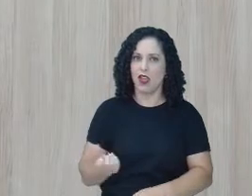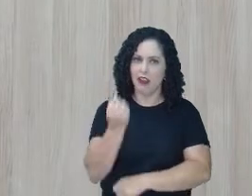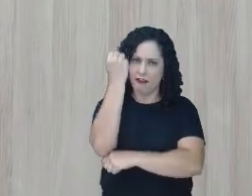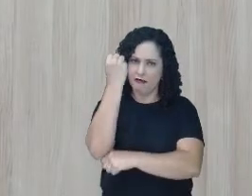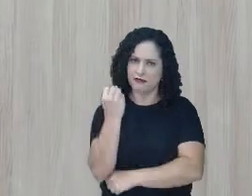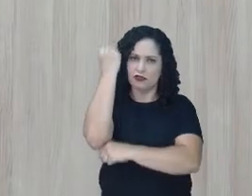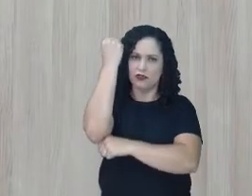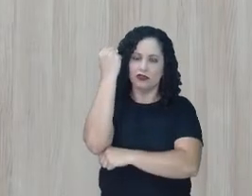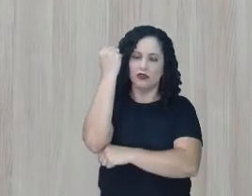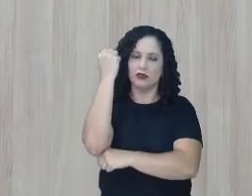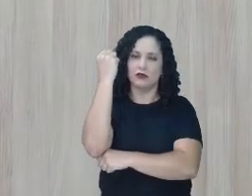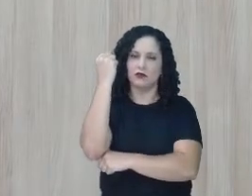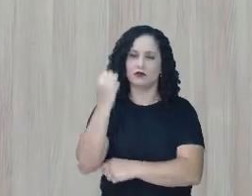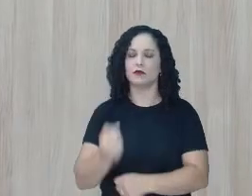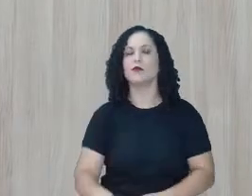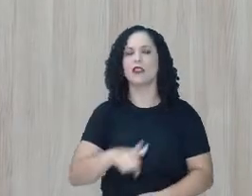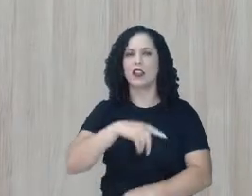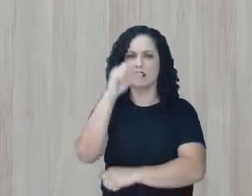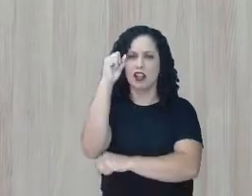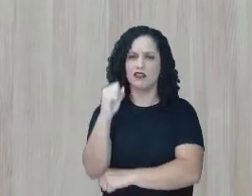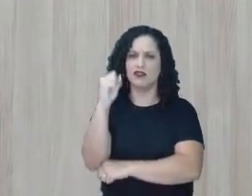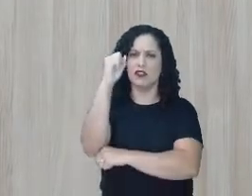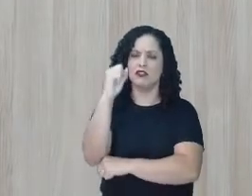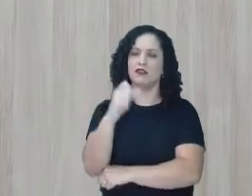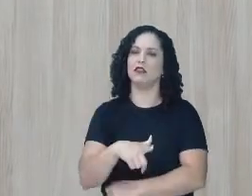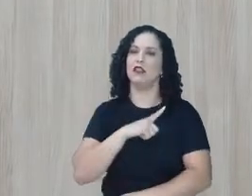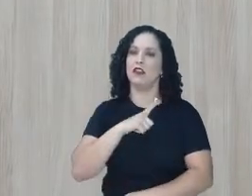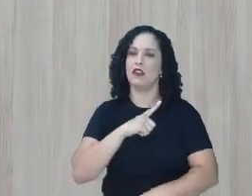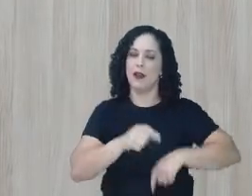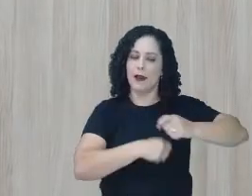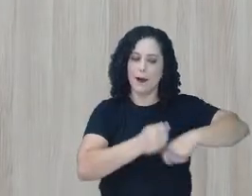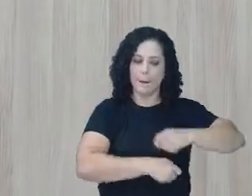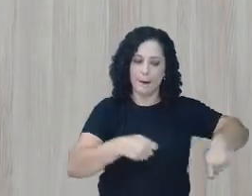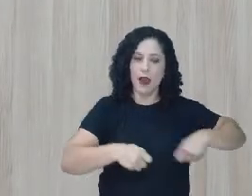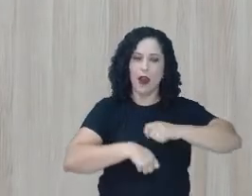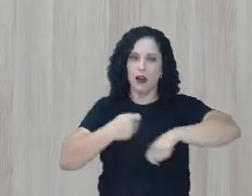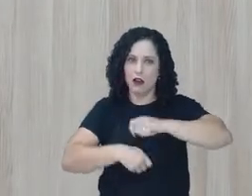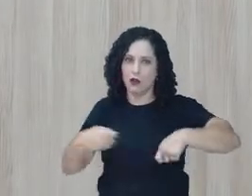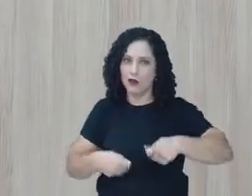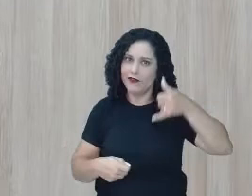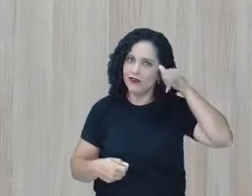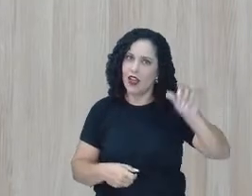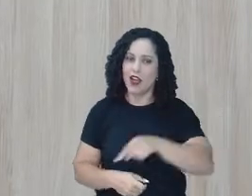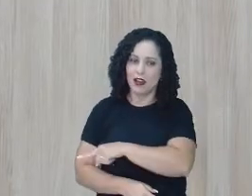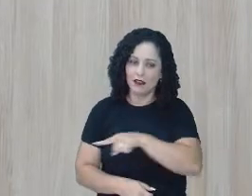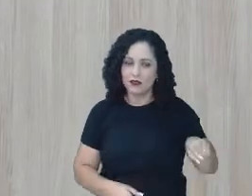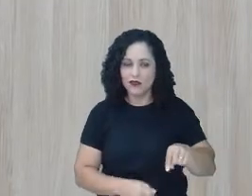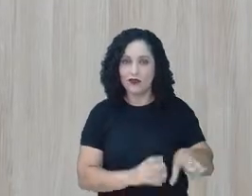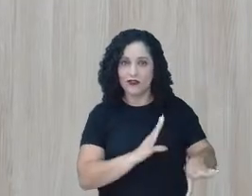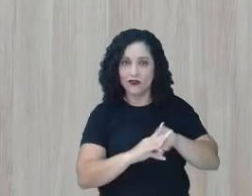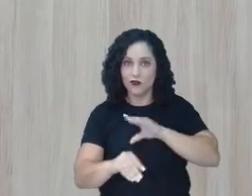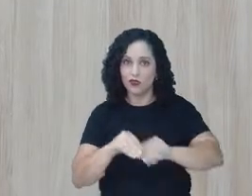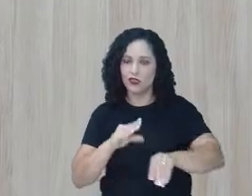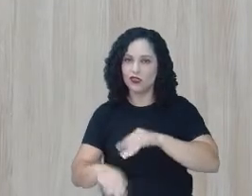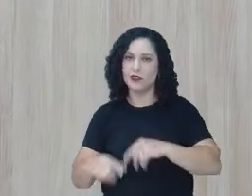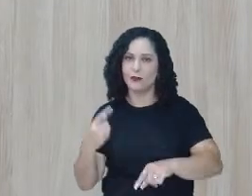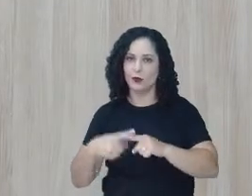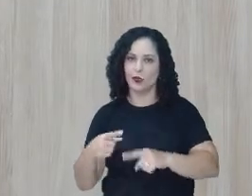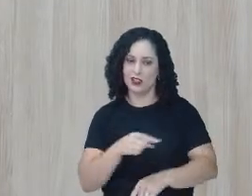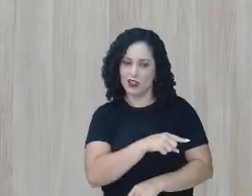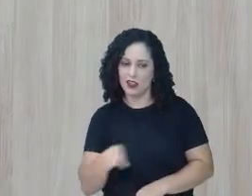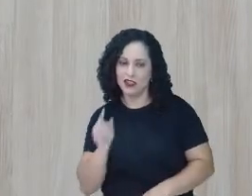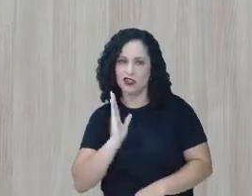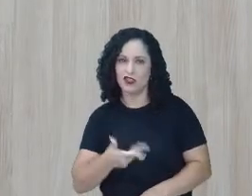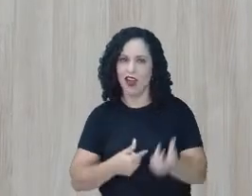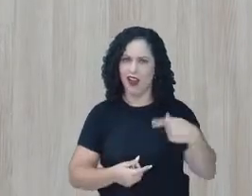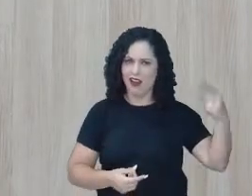resistam, né? Já que uma vez que eu prendo para que eles não fujam, é porque provavelmente muitos desses sujeitos tentaram em outro momento